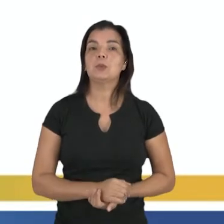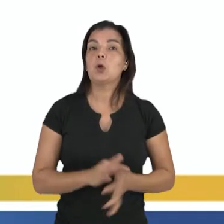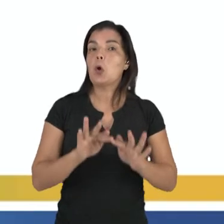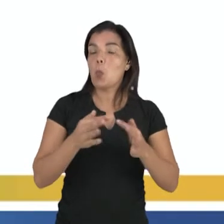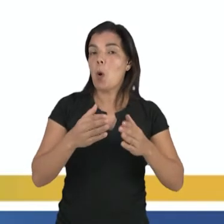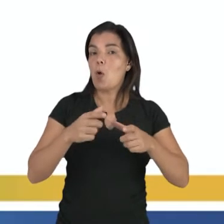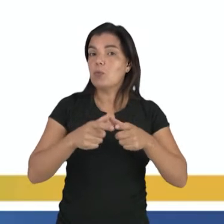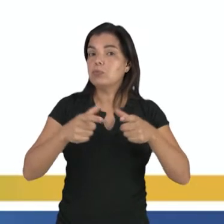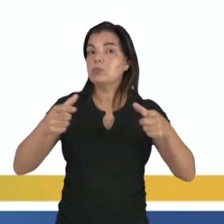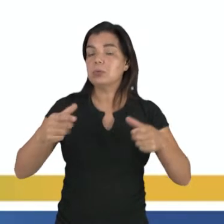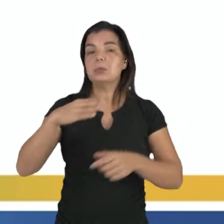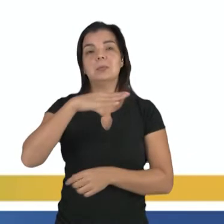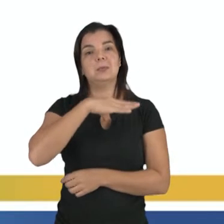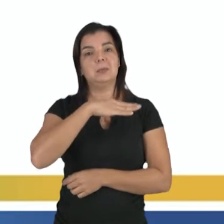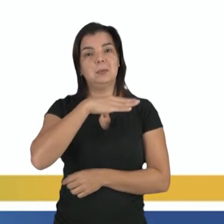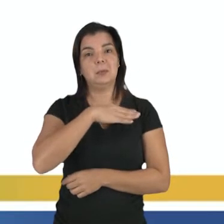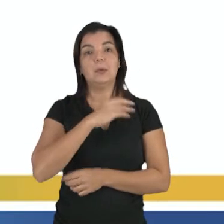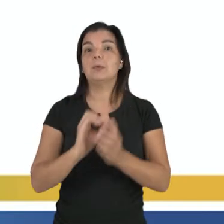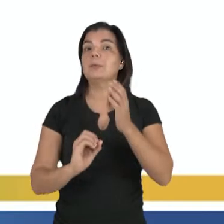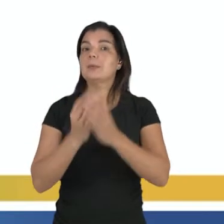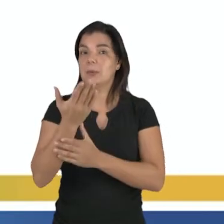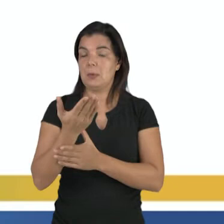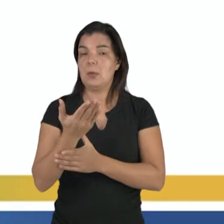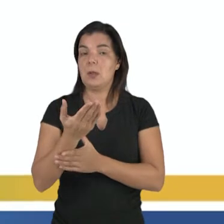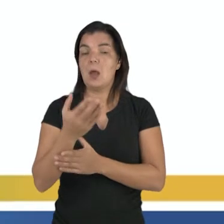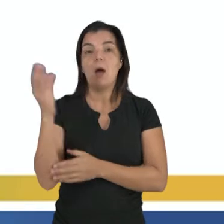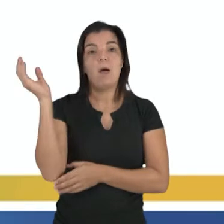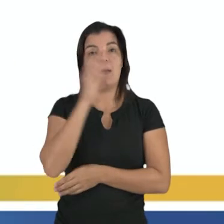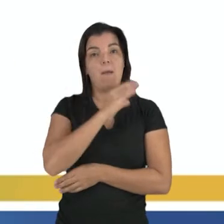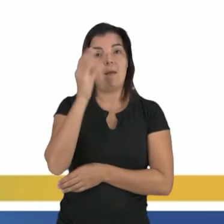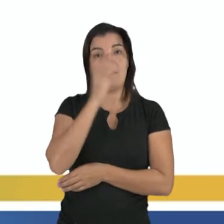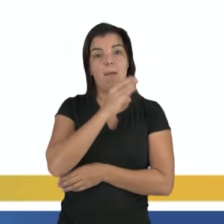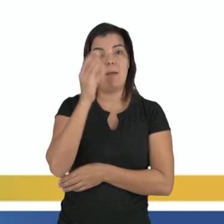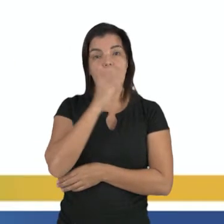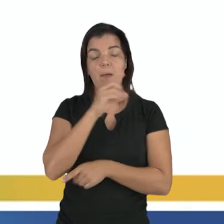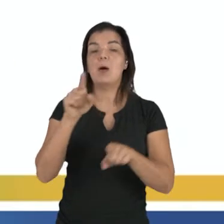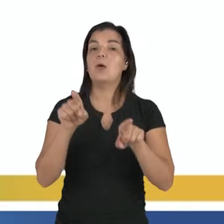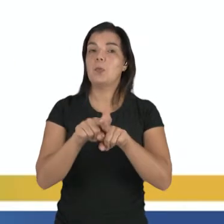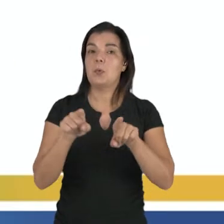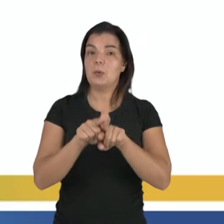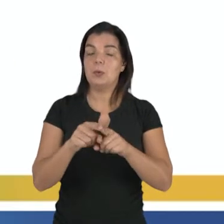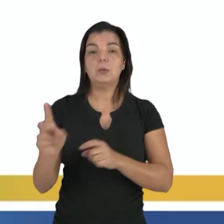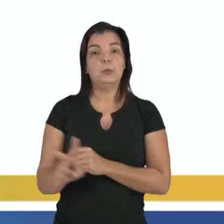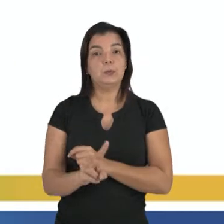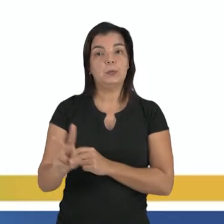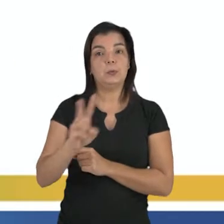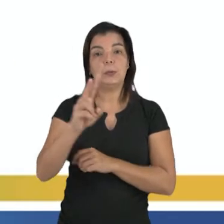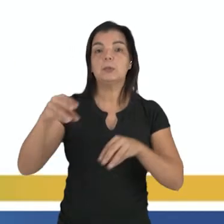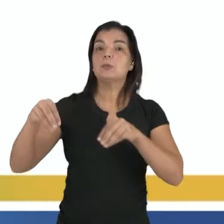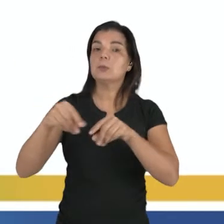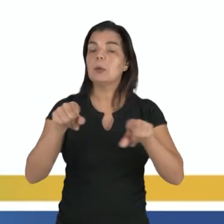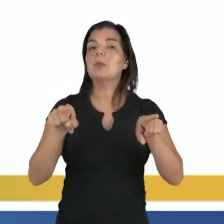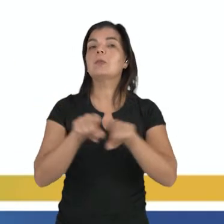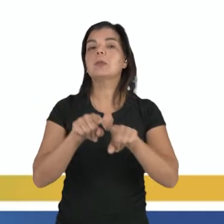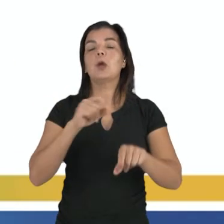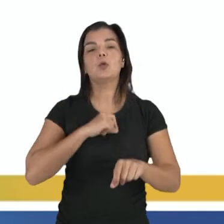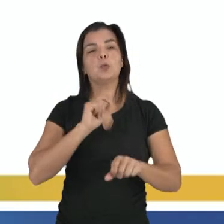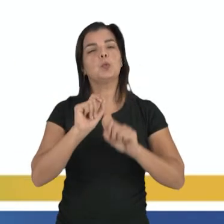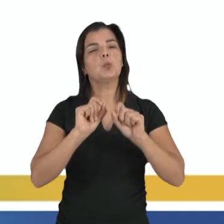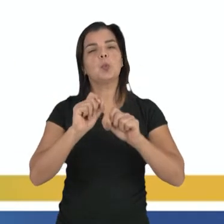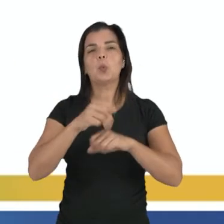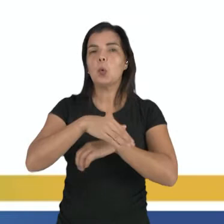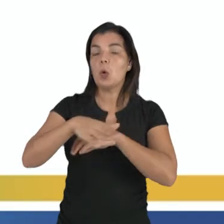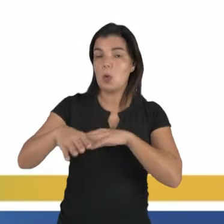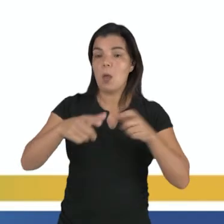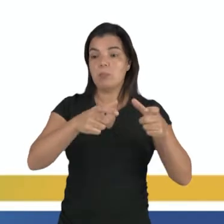movimento de crescimento da cidade, quando ocorre de forma acelerada e acompanhada por uma intensa valorização do solo, tende a gerar uma expansão